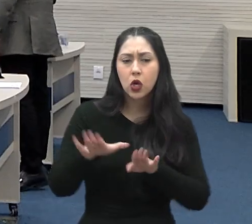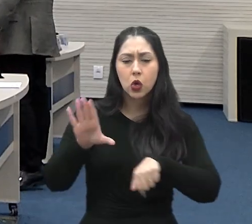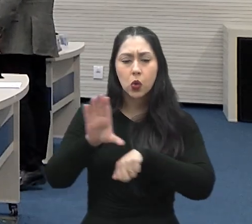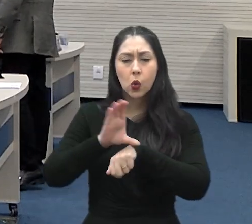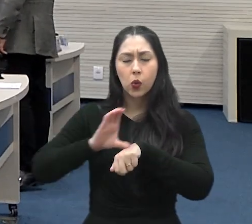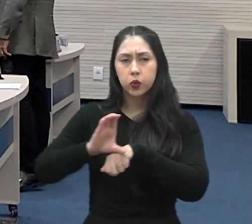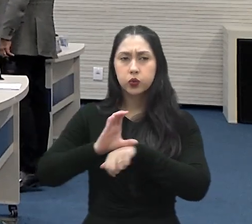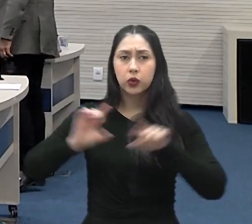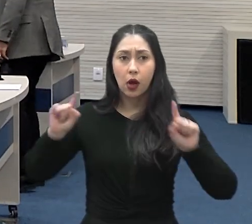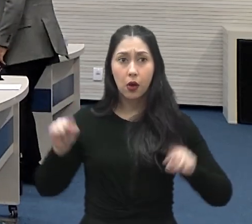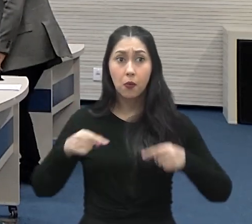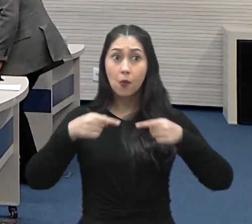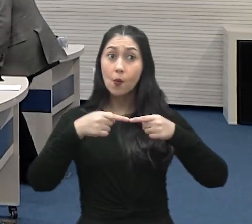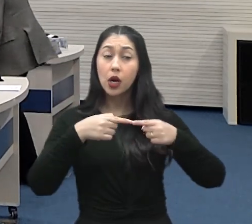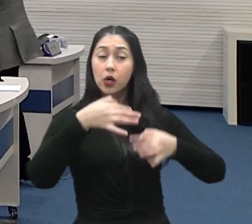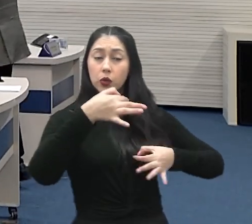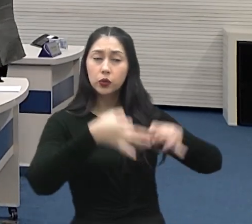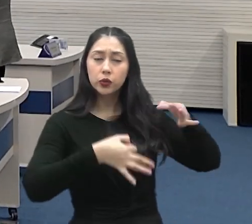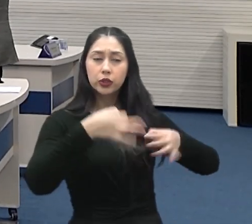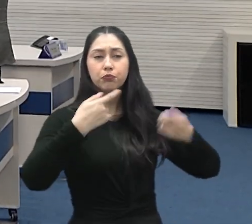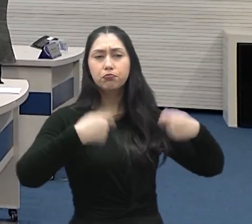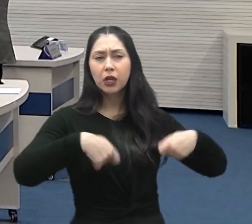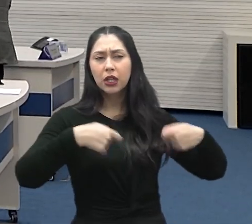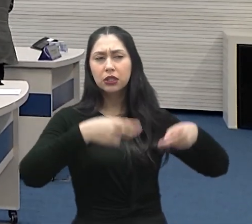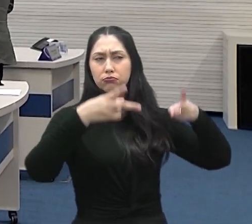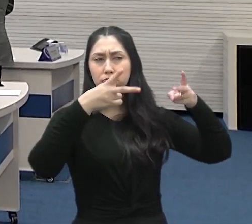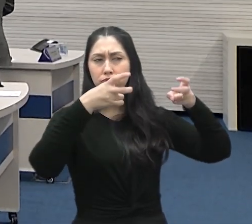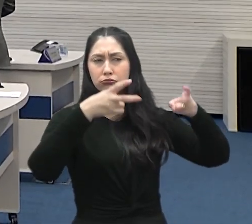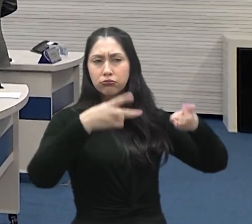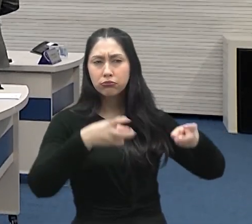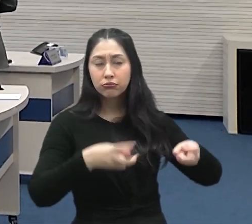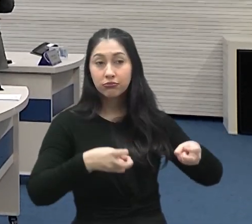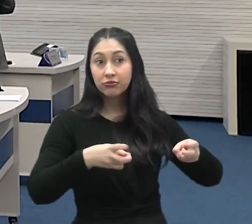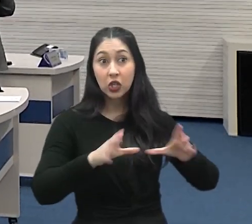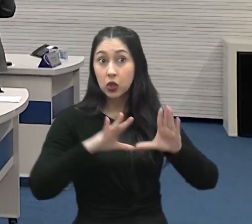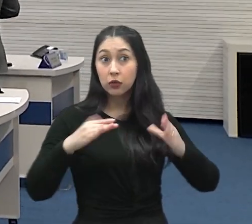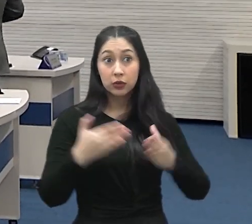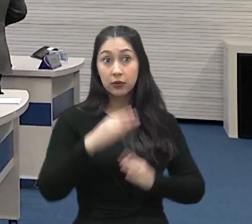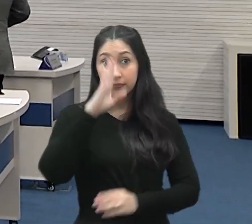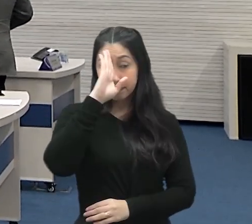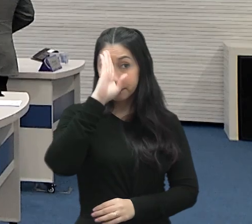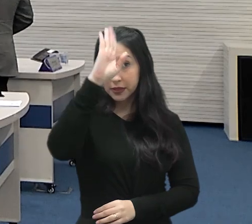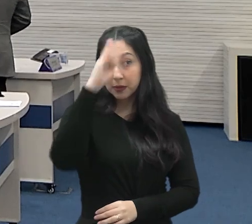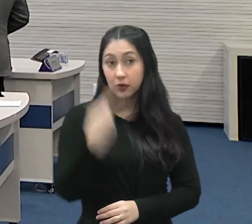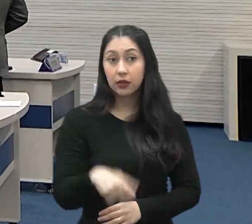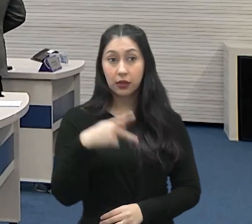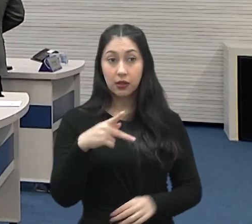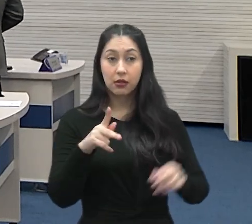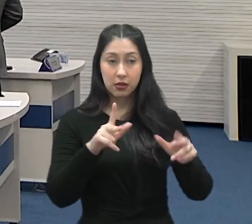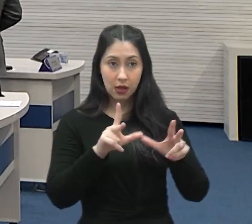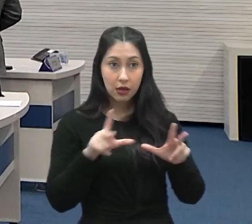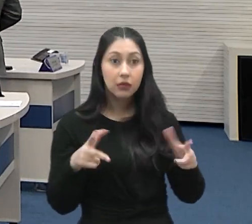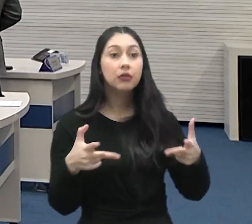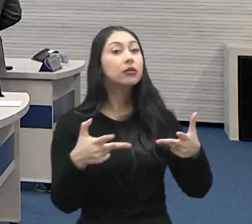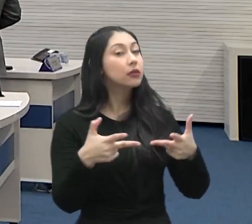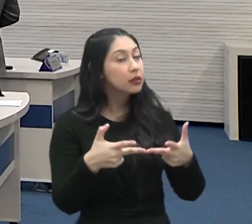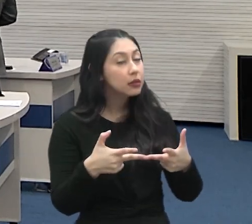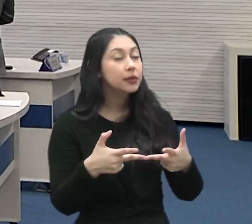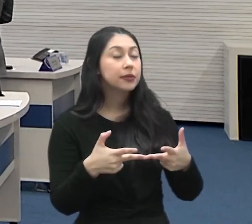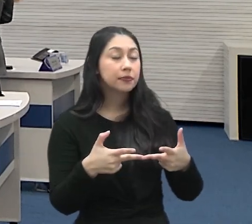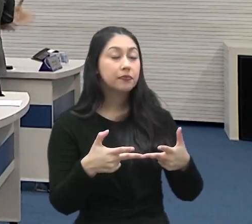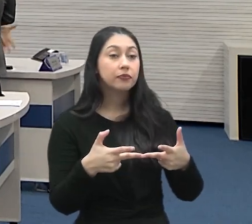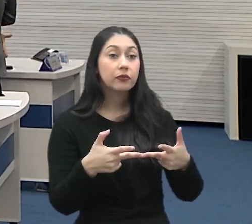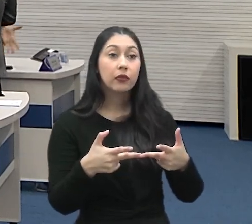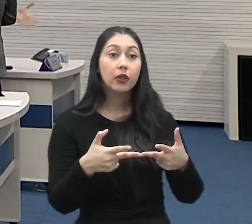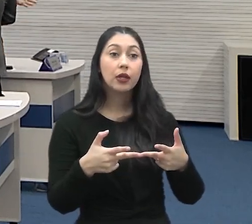constitucional ao projeto, né, toda a parte jurídica, ela tem que verificar tudo isso, né. É a principal comissão que nós temos aqui na